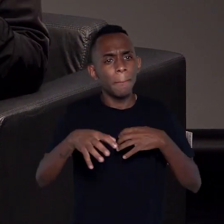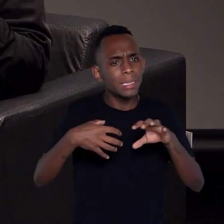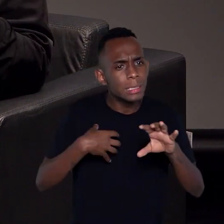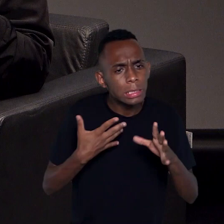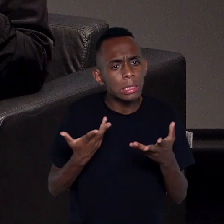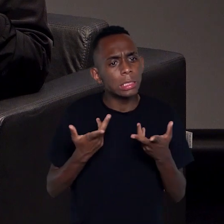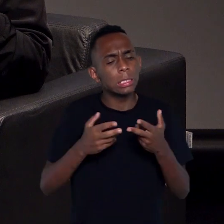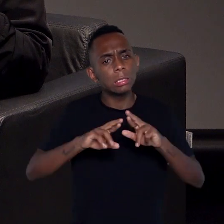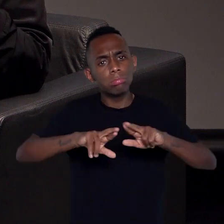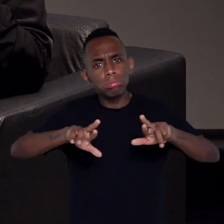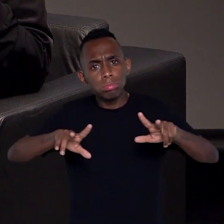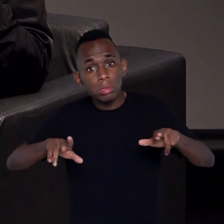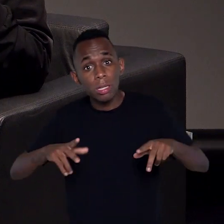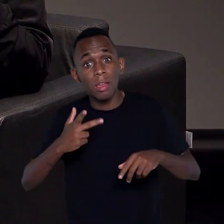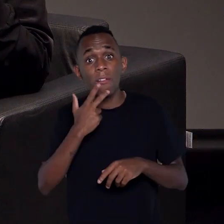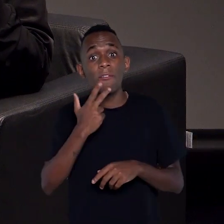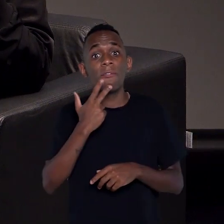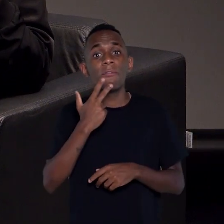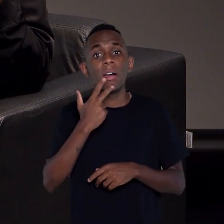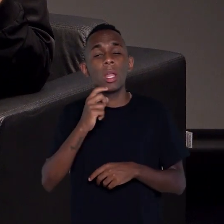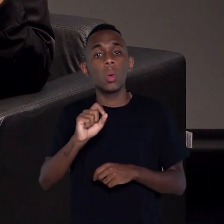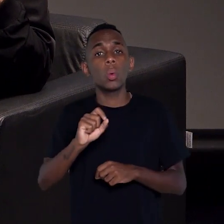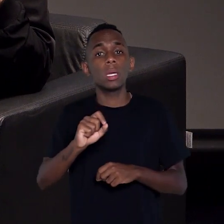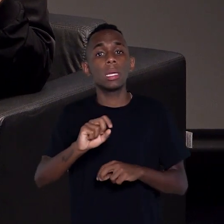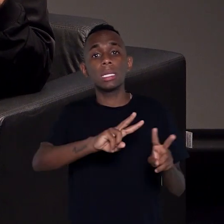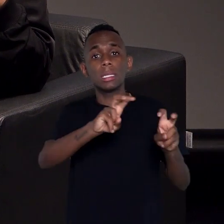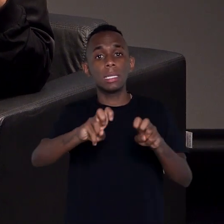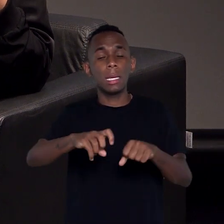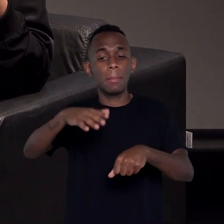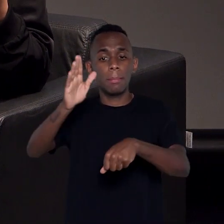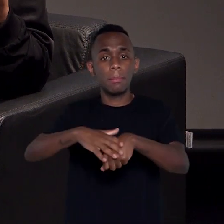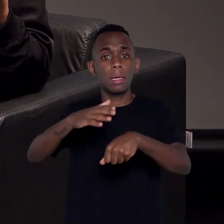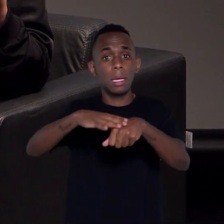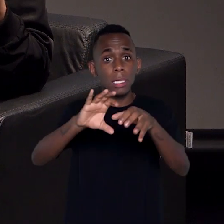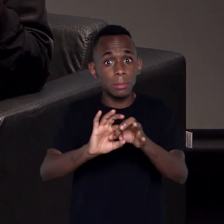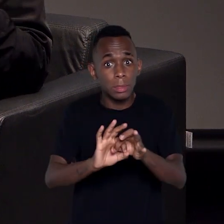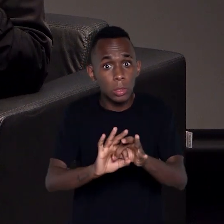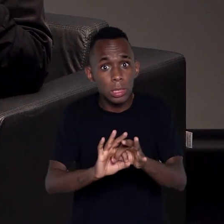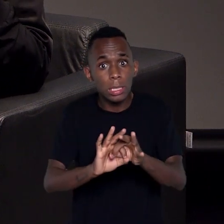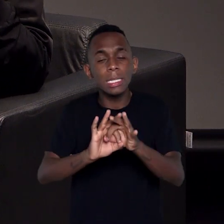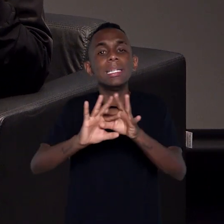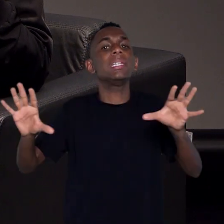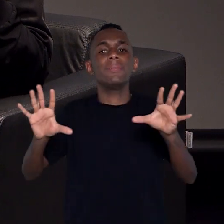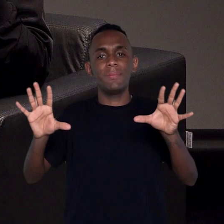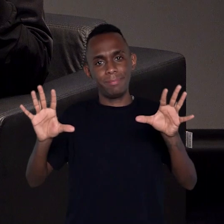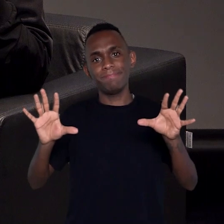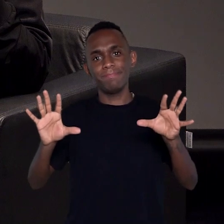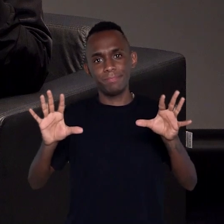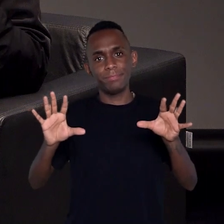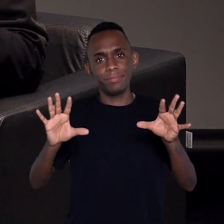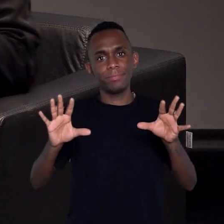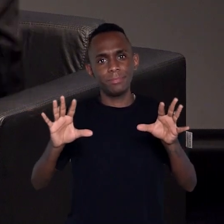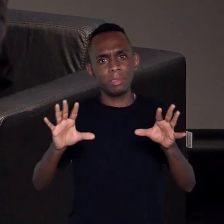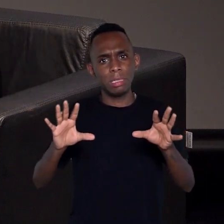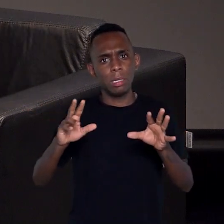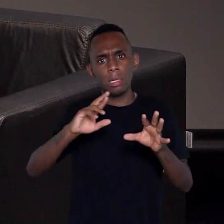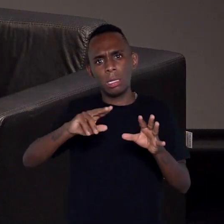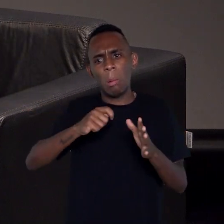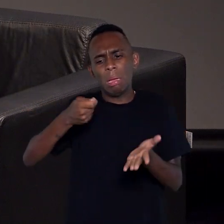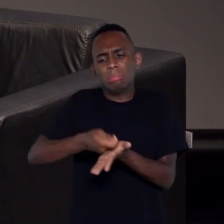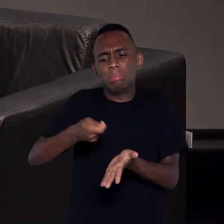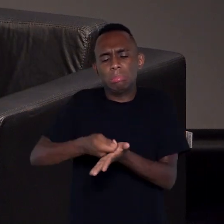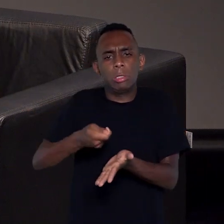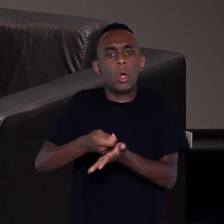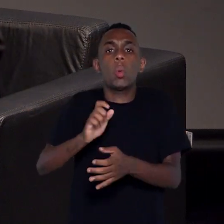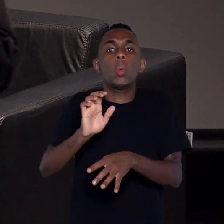compaixão, de outras coisas. Ela fala do poder de emancipação das pessoas, de não viver